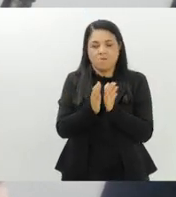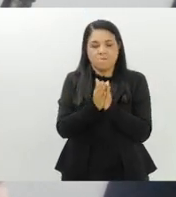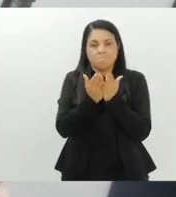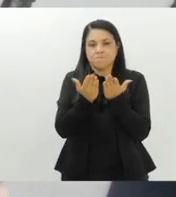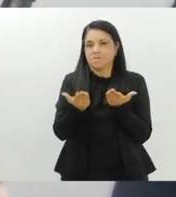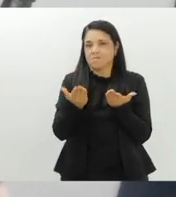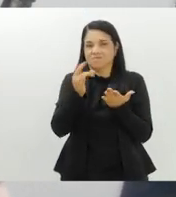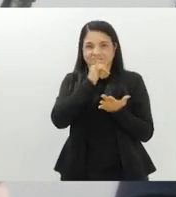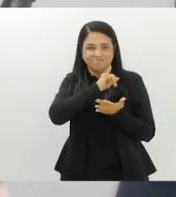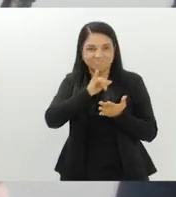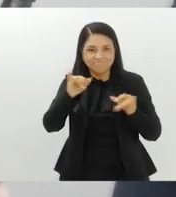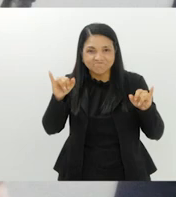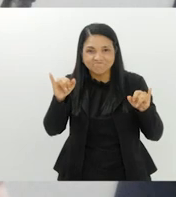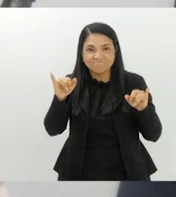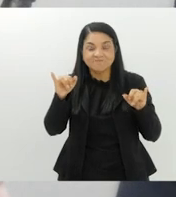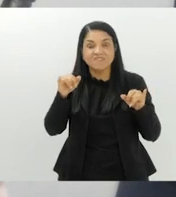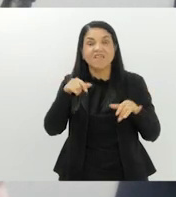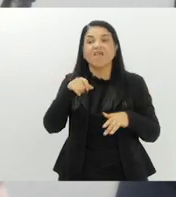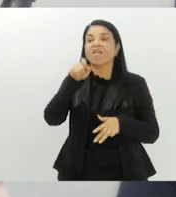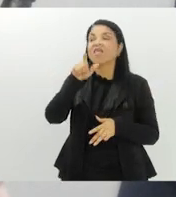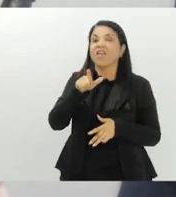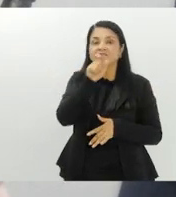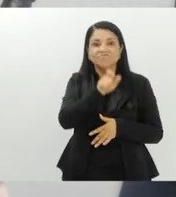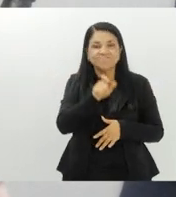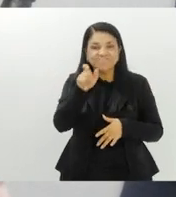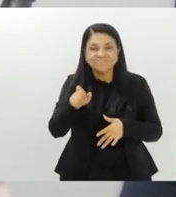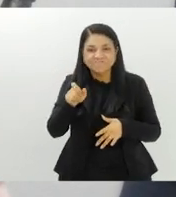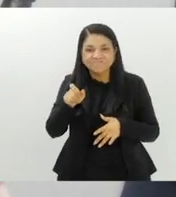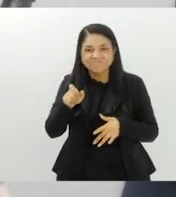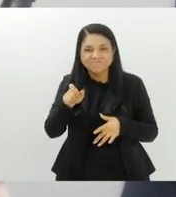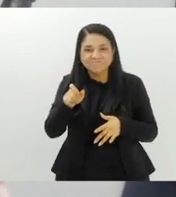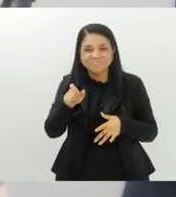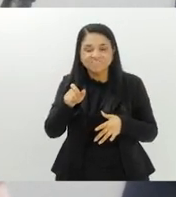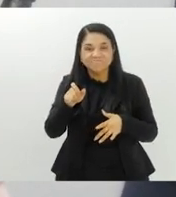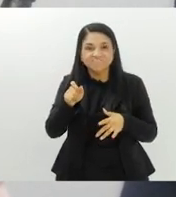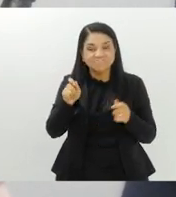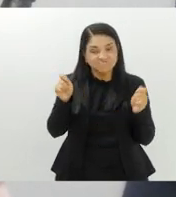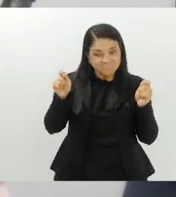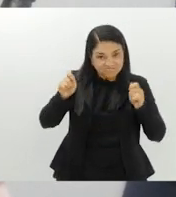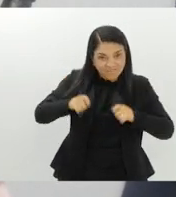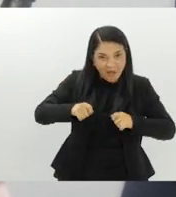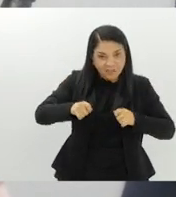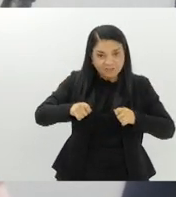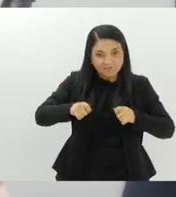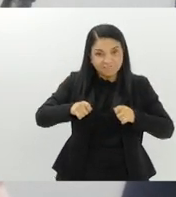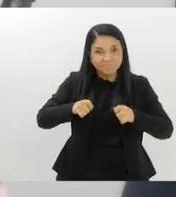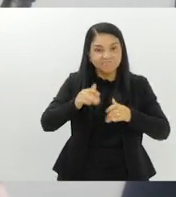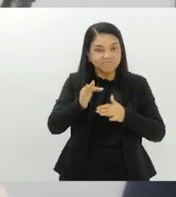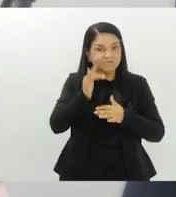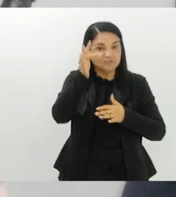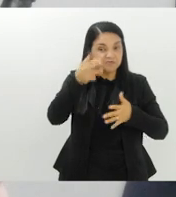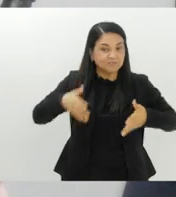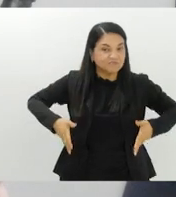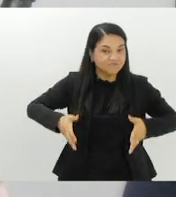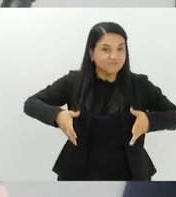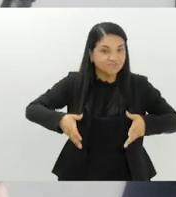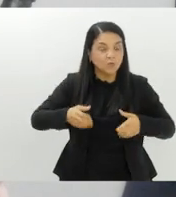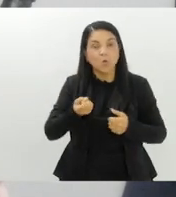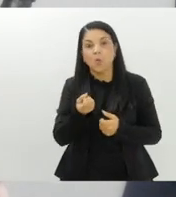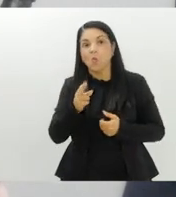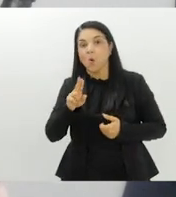E quem de nós aqui está livre de uma cadeira de rodas? Quem de nós está livre de uma bengala para